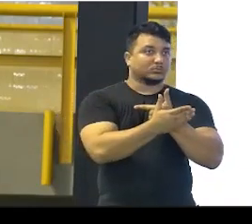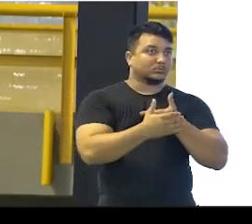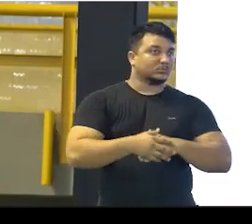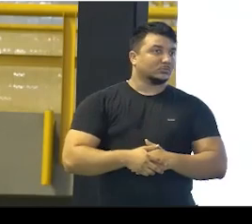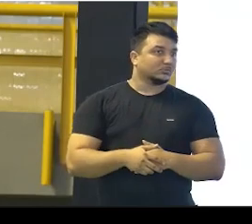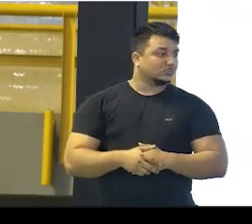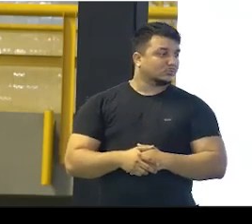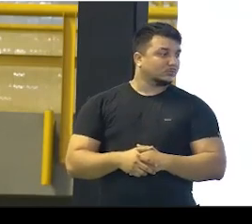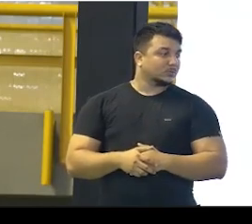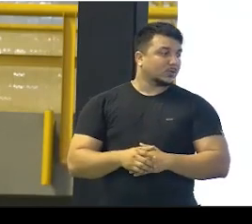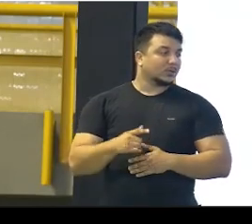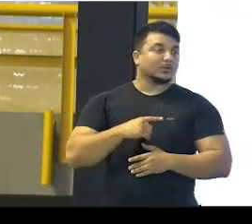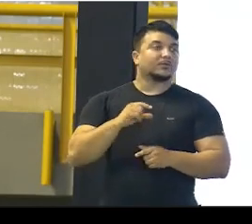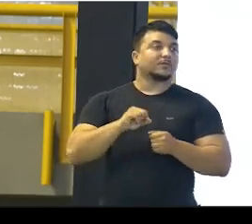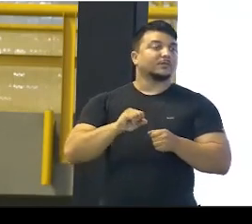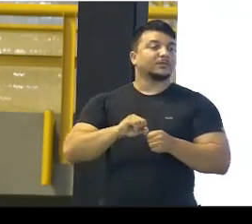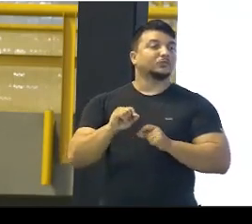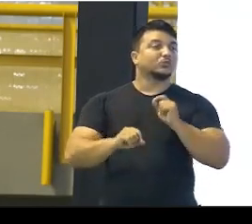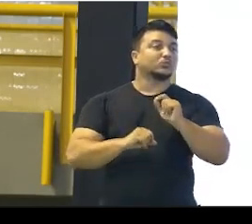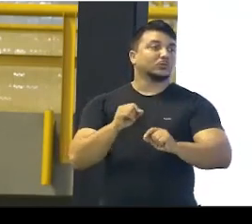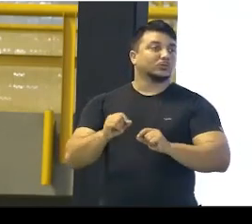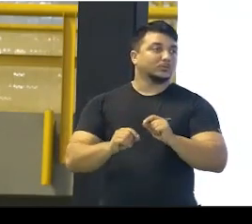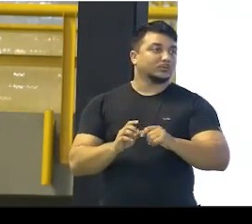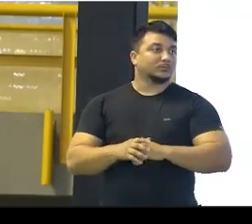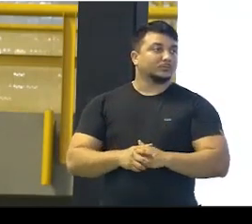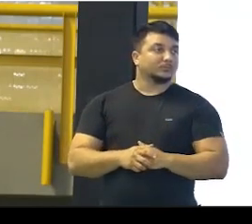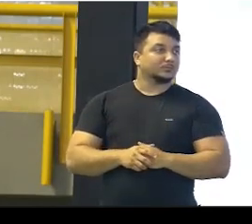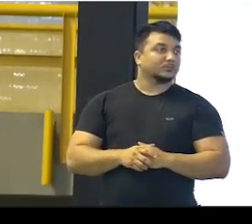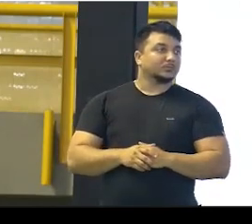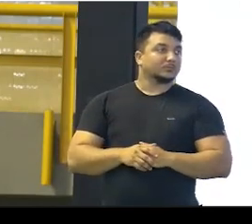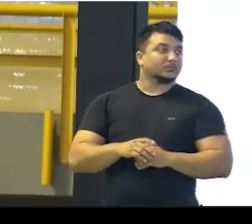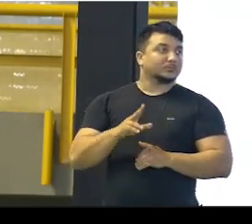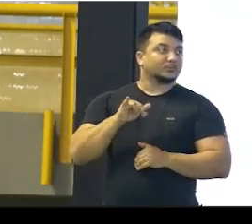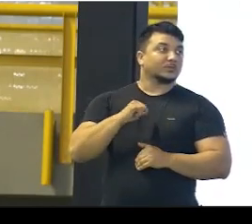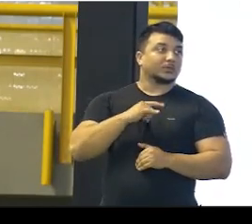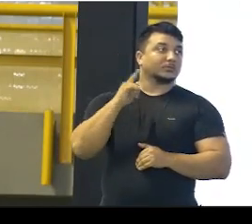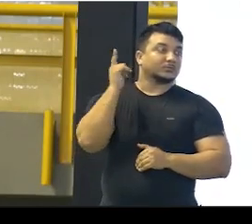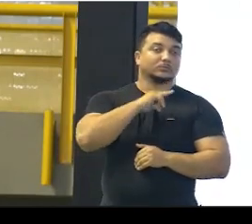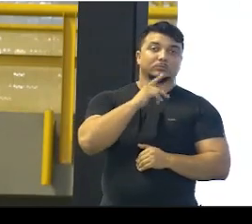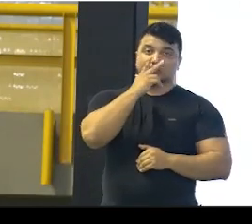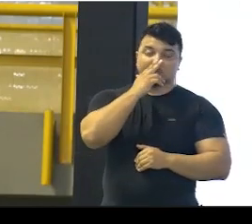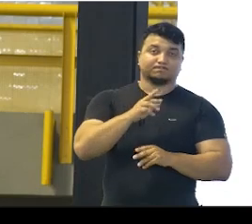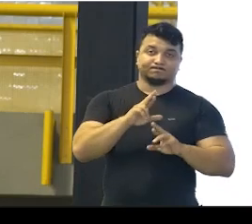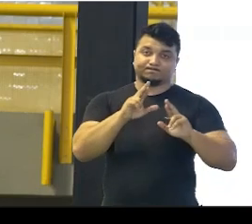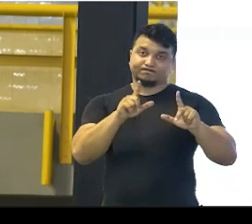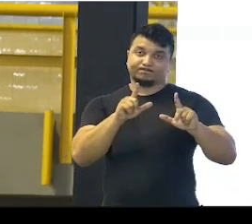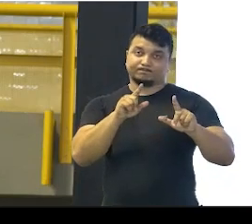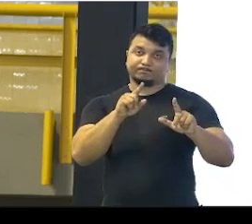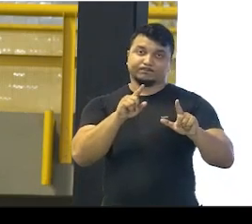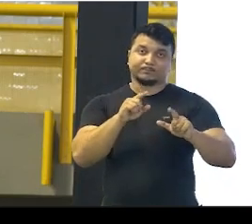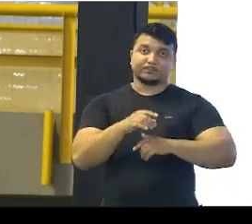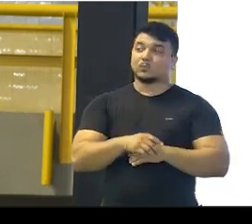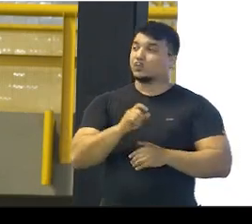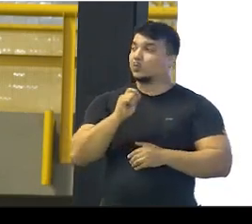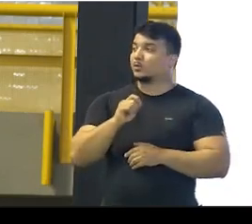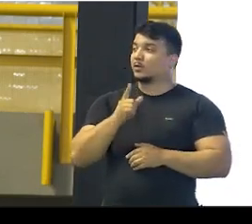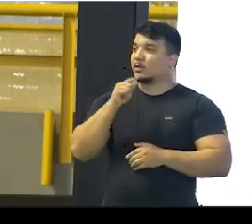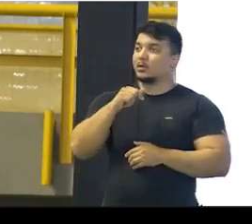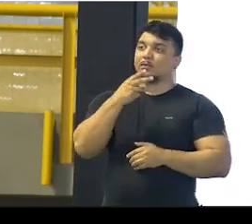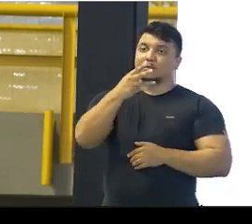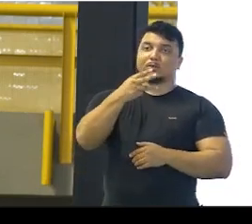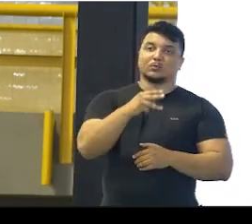Cada rolo tem 500 metros, aí você divide, daria 3 e pouco. Não pode, tem que ter o quê? 4. Então